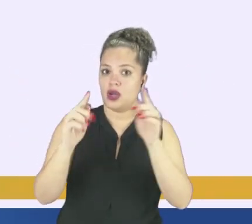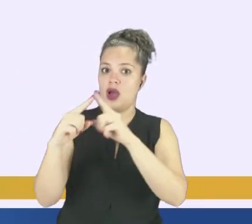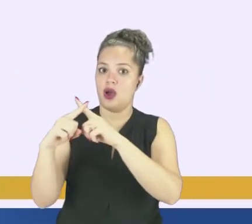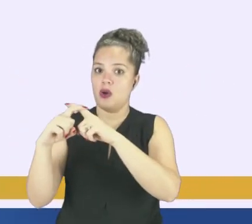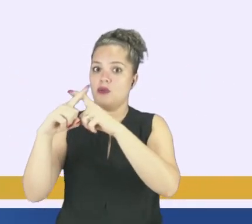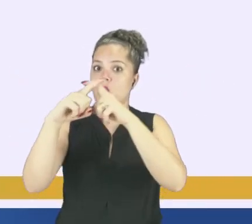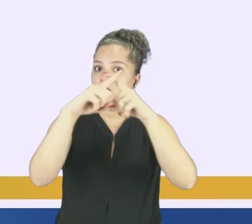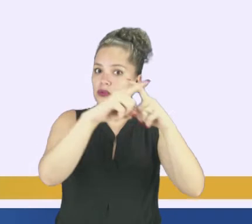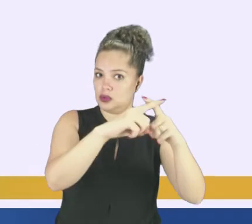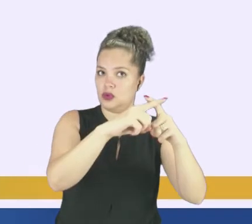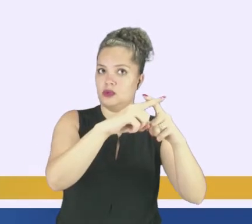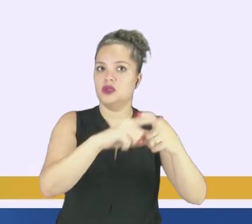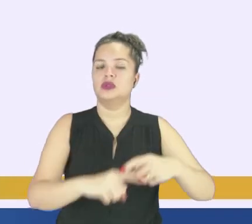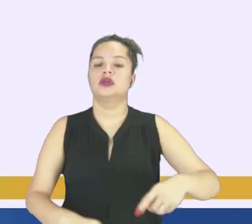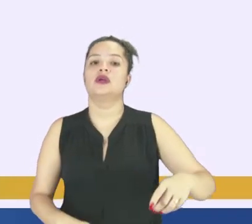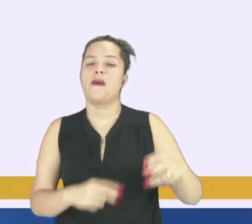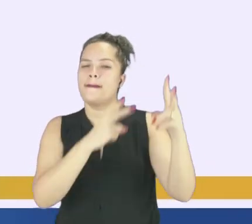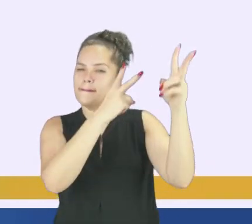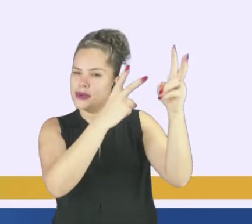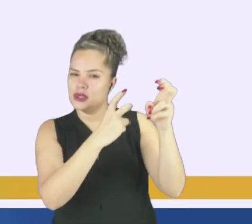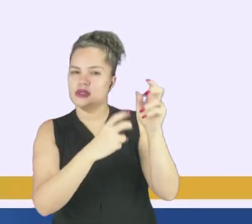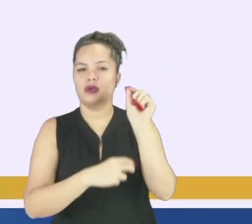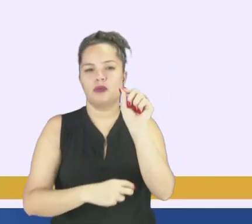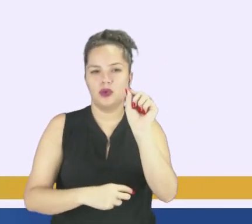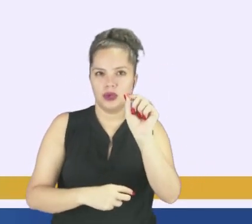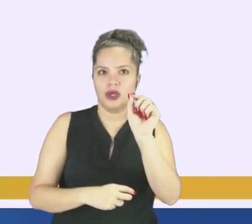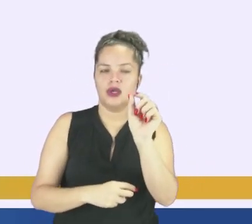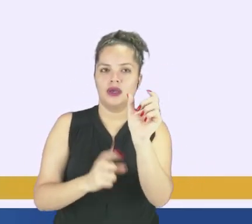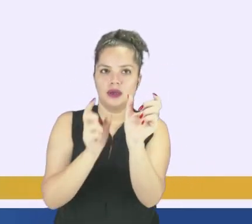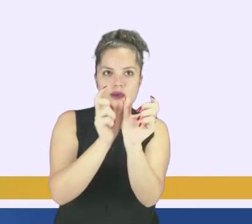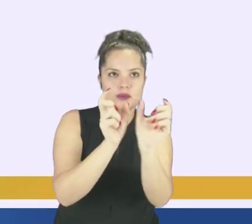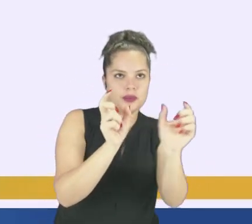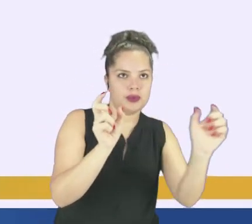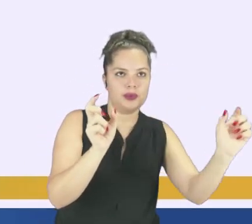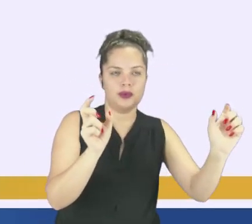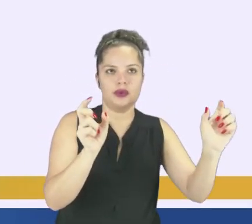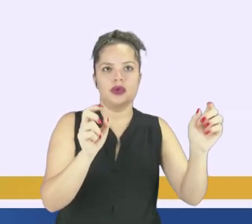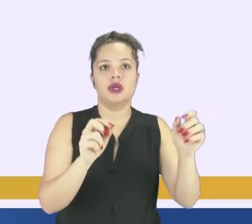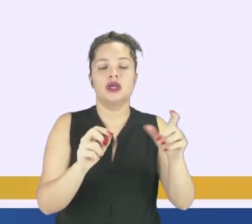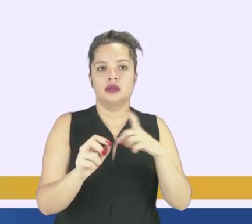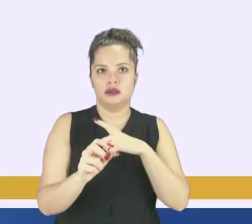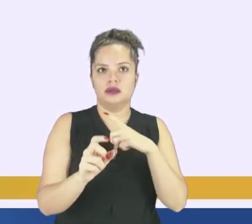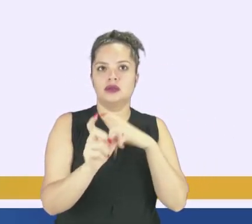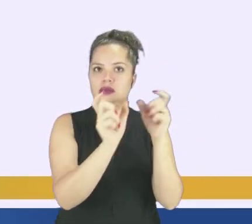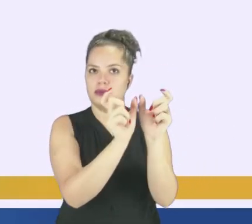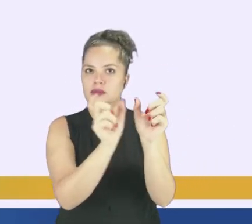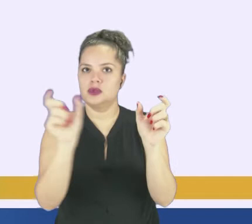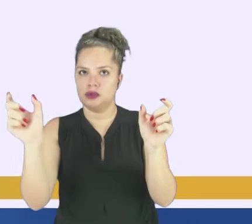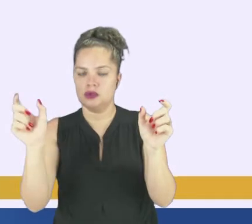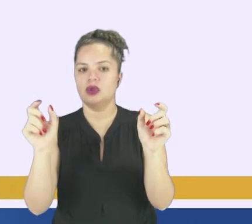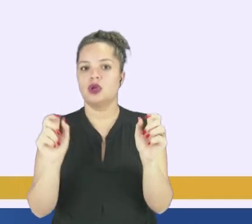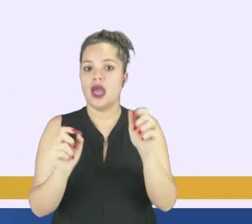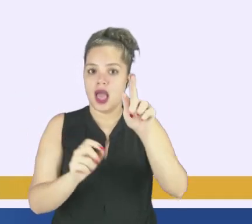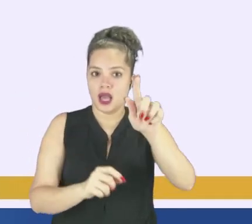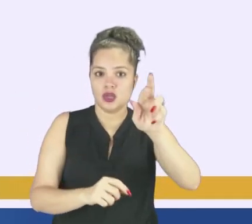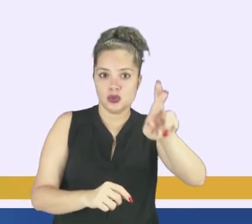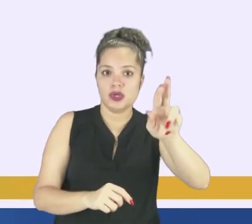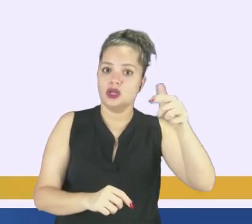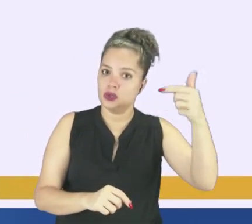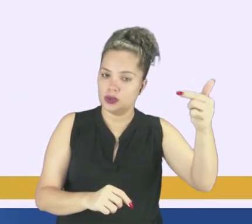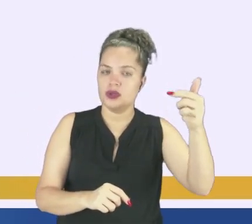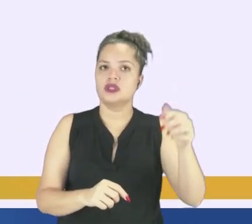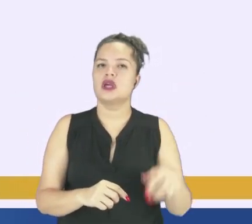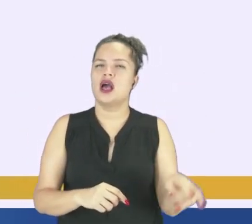produto de polinômio. Então, perceba que esse primeiro polinômio está em grau 2 e o segundo polinômio está em grau 2. Você vai